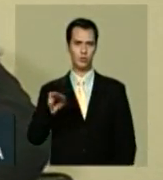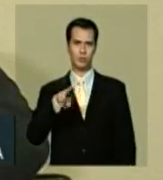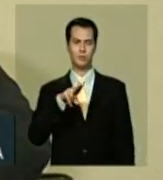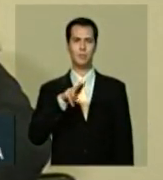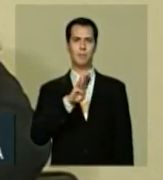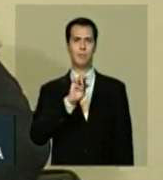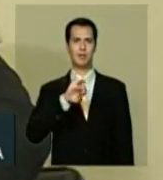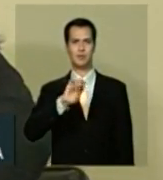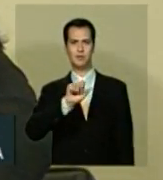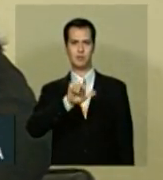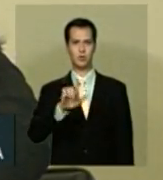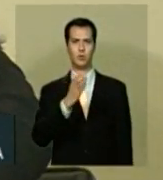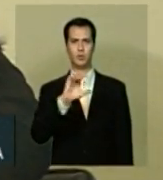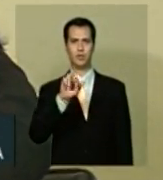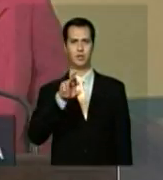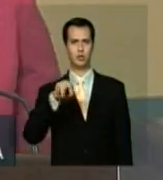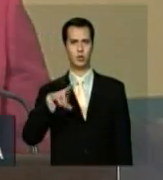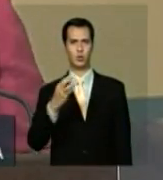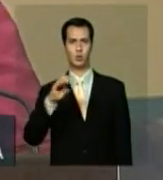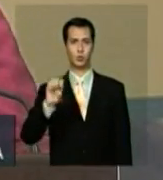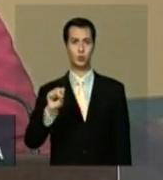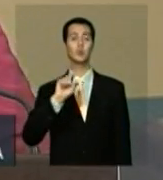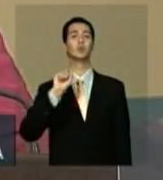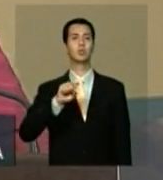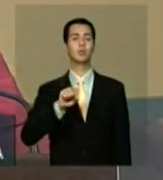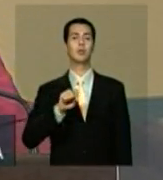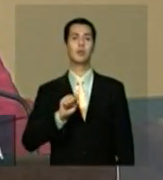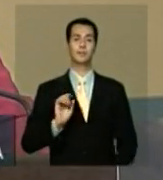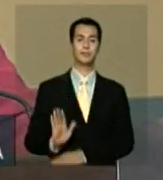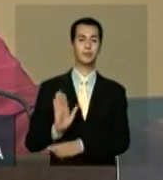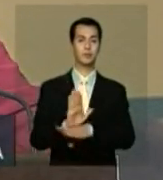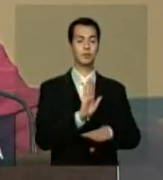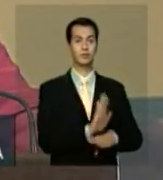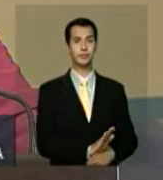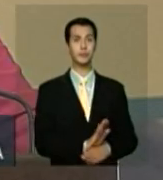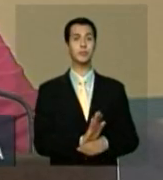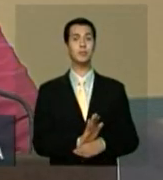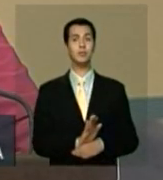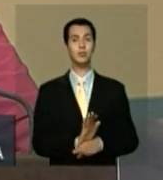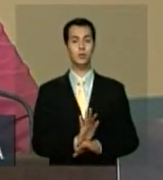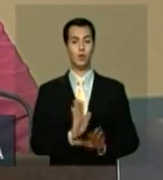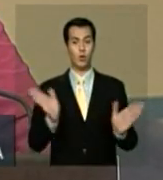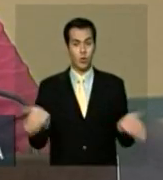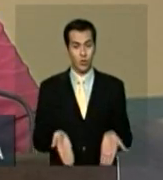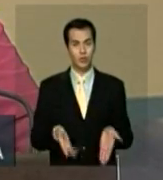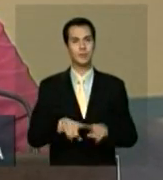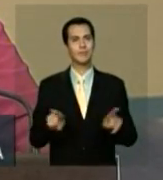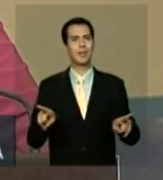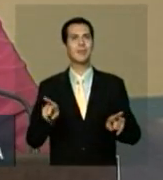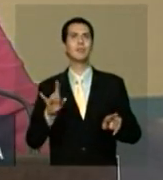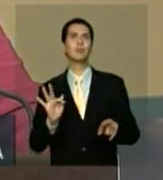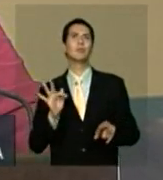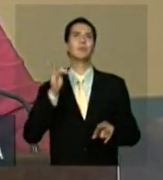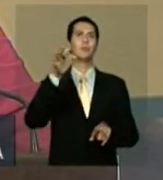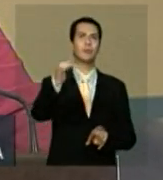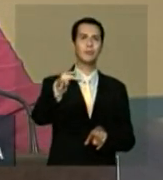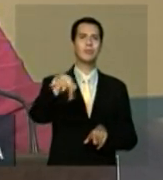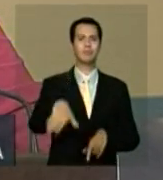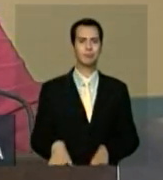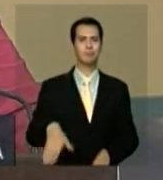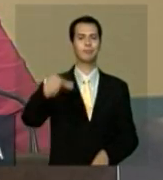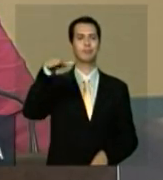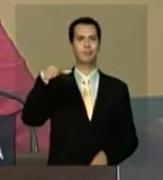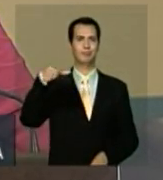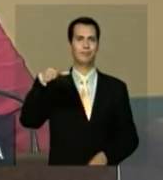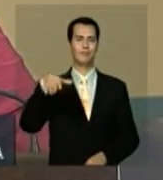constrói hoje o futuro do nosso país dentro do Brasil sem miséria essa ação que nós chamamos